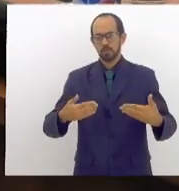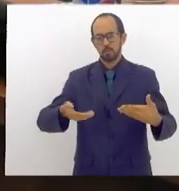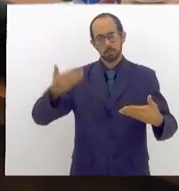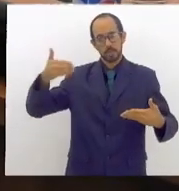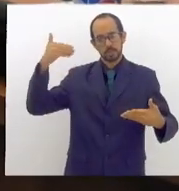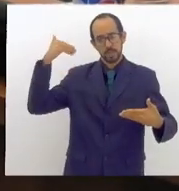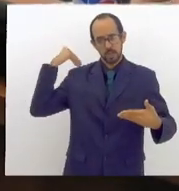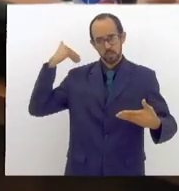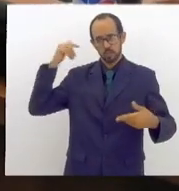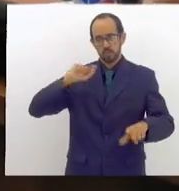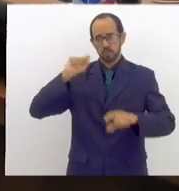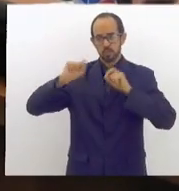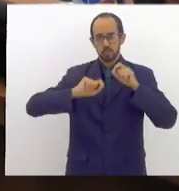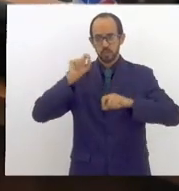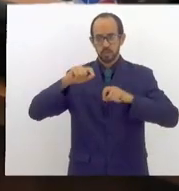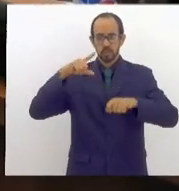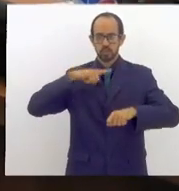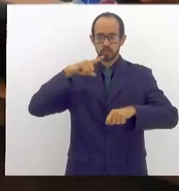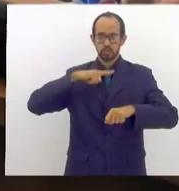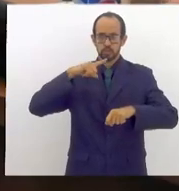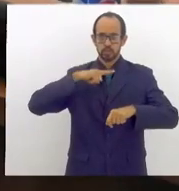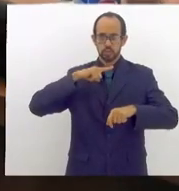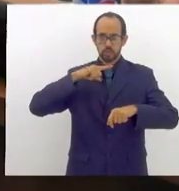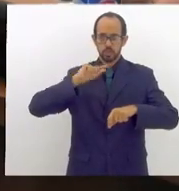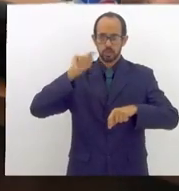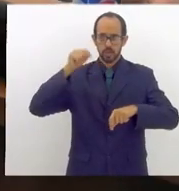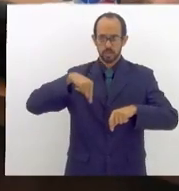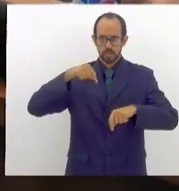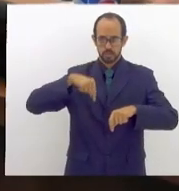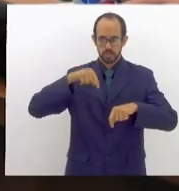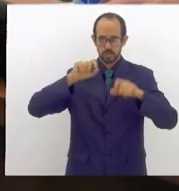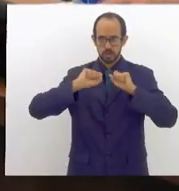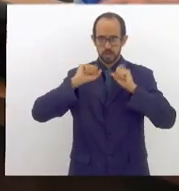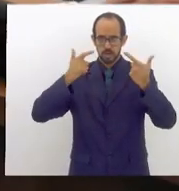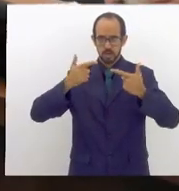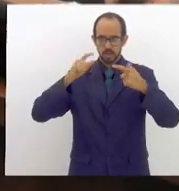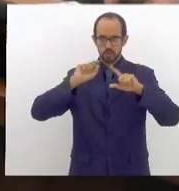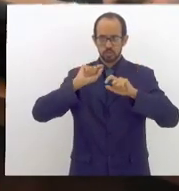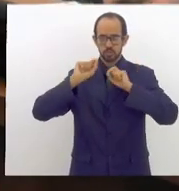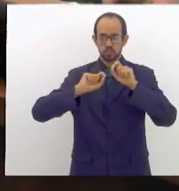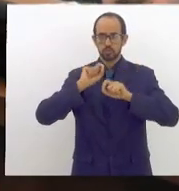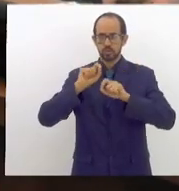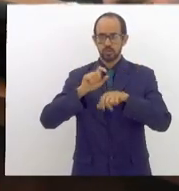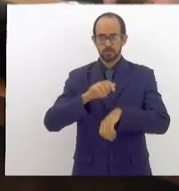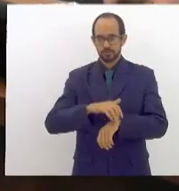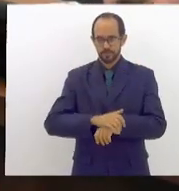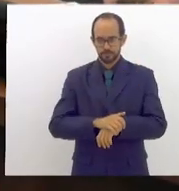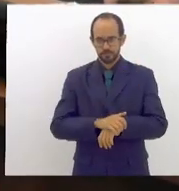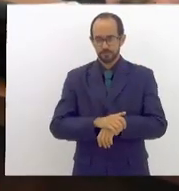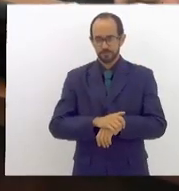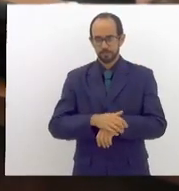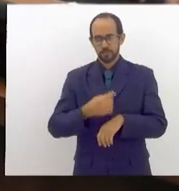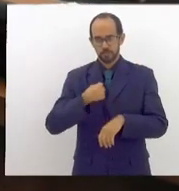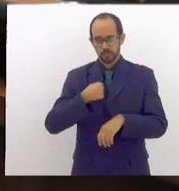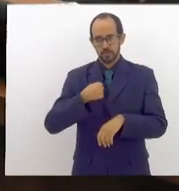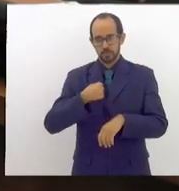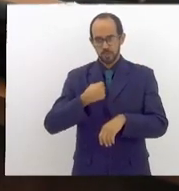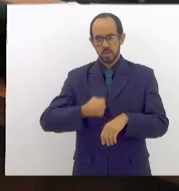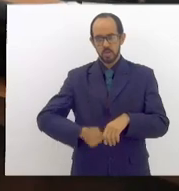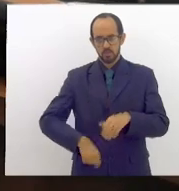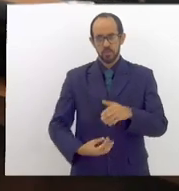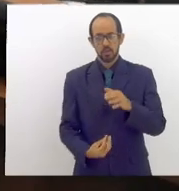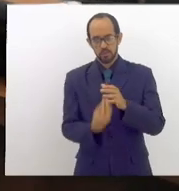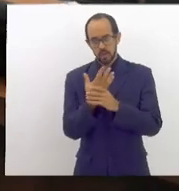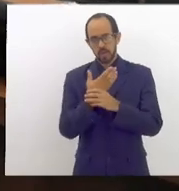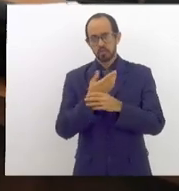passado existia aqui na assembleia e palergica e eu eu fui até o autor do